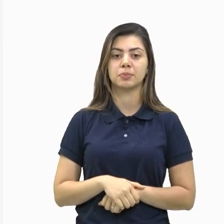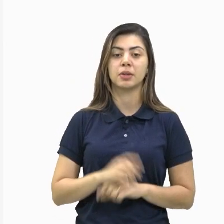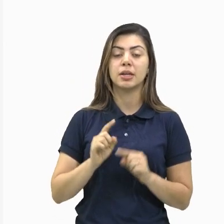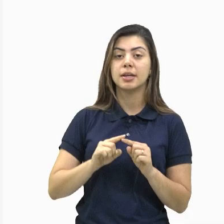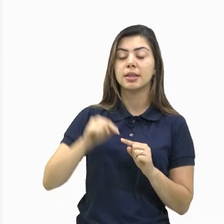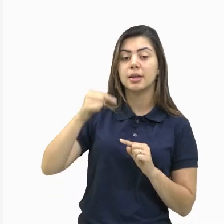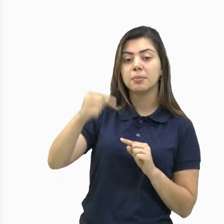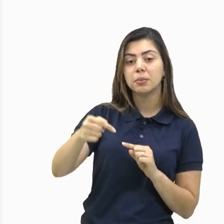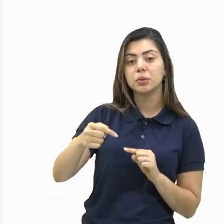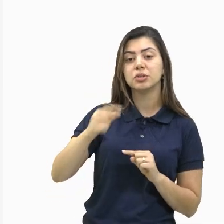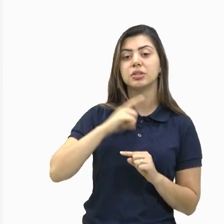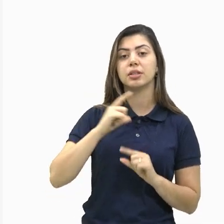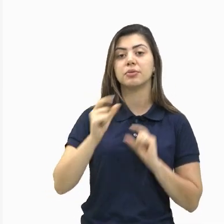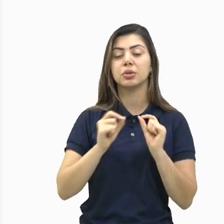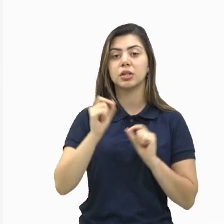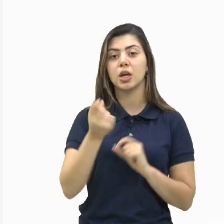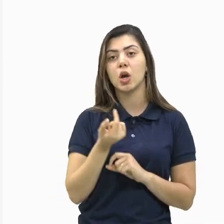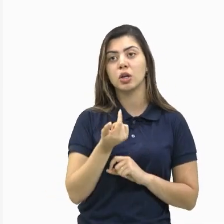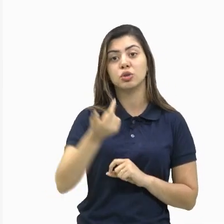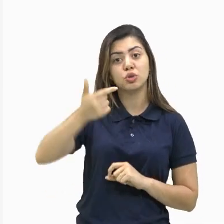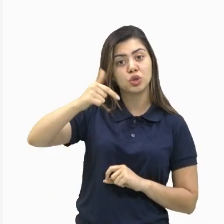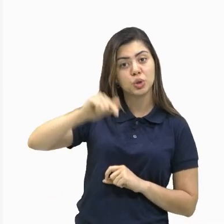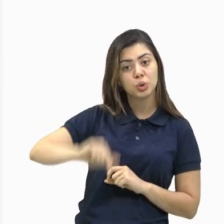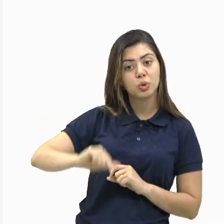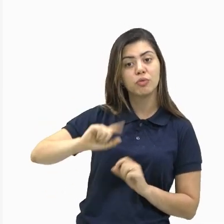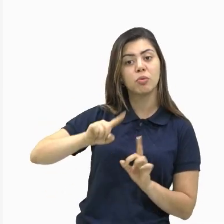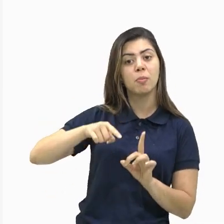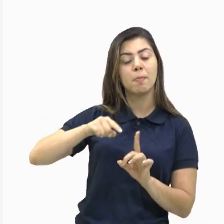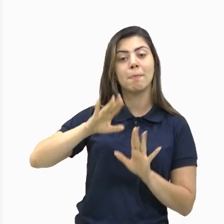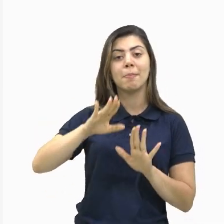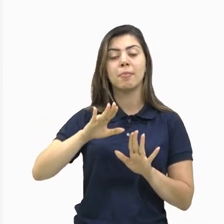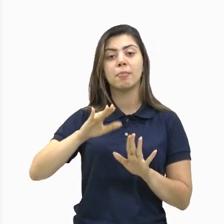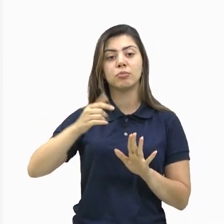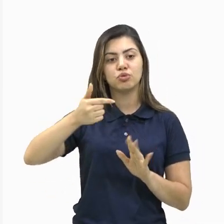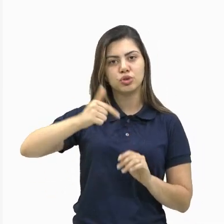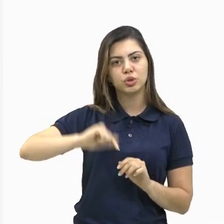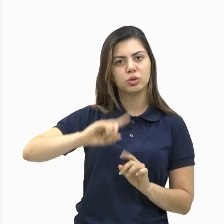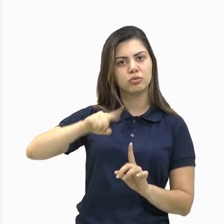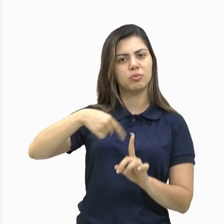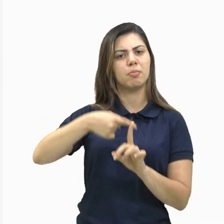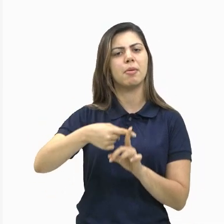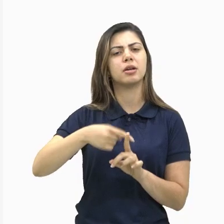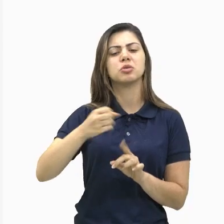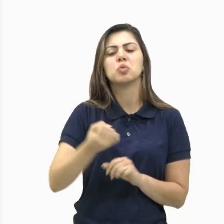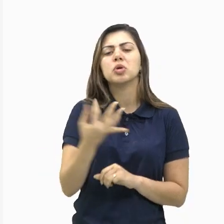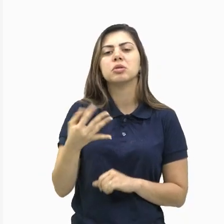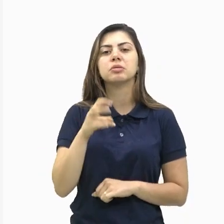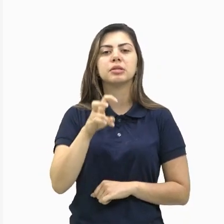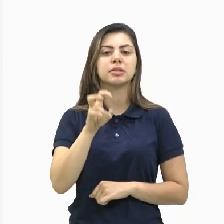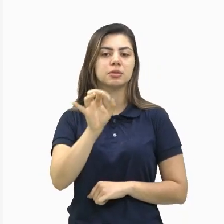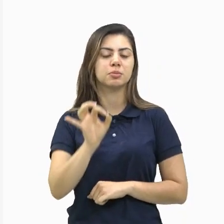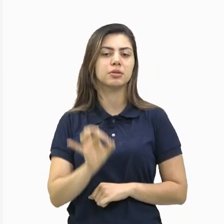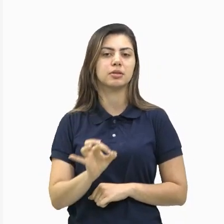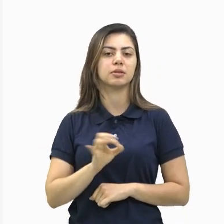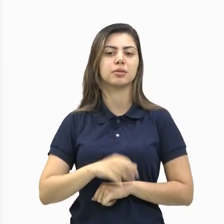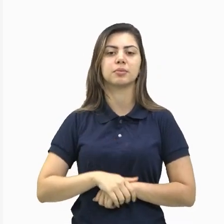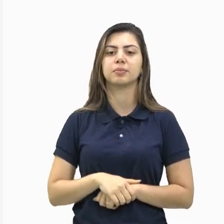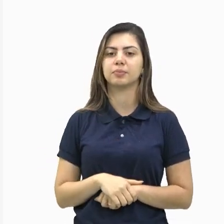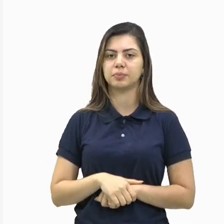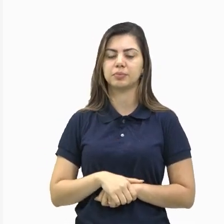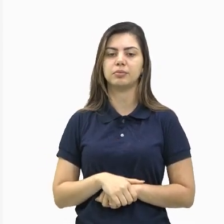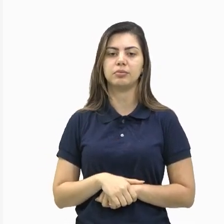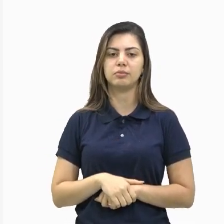seguida, o produto sofreu outro aumento, quer dizer, um outro acréscimo, né? De quanto? Um outro acréscimo de